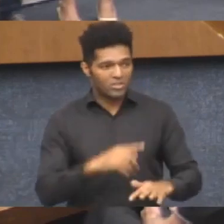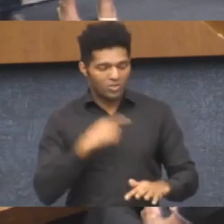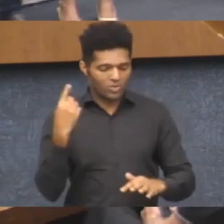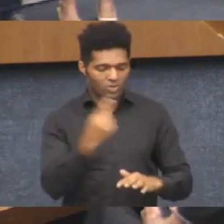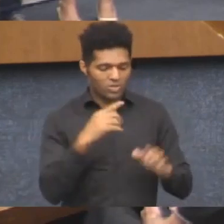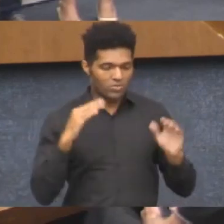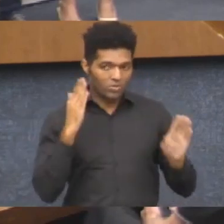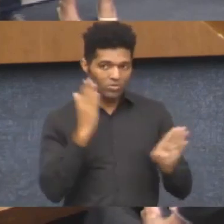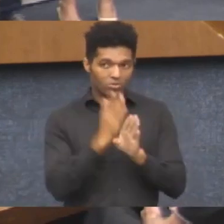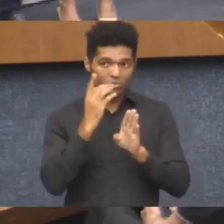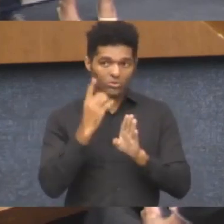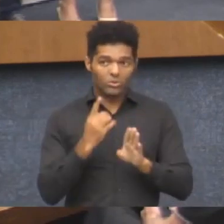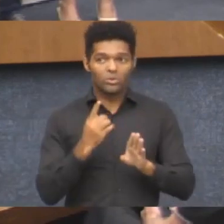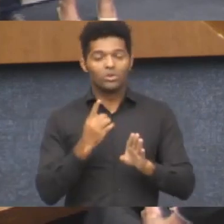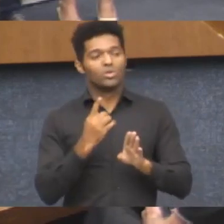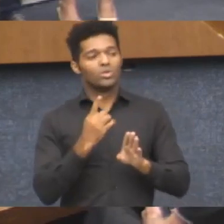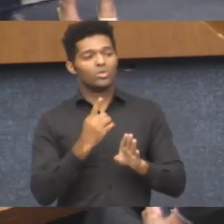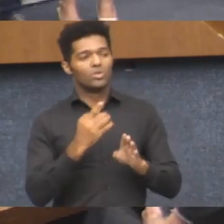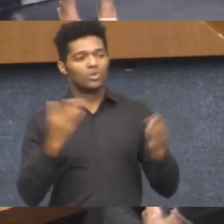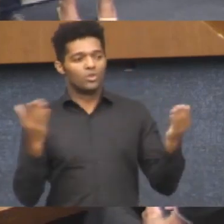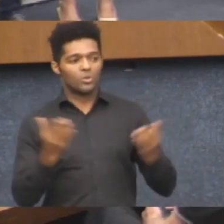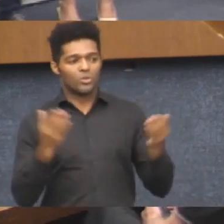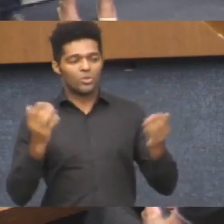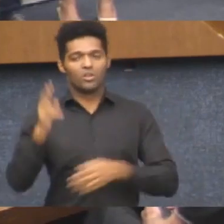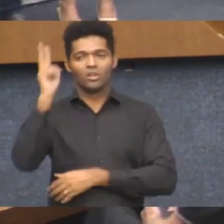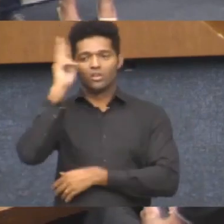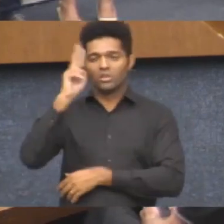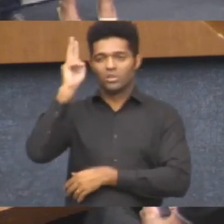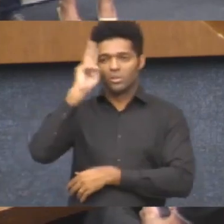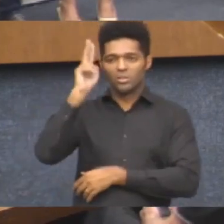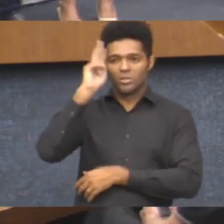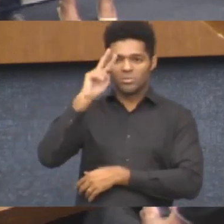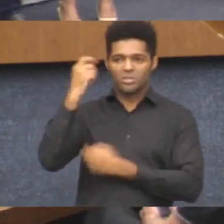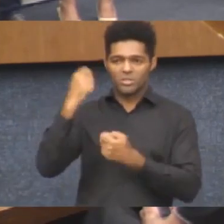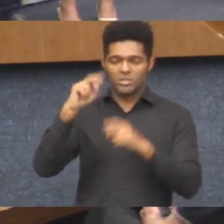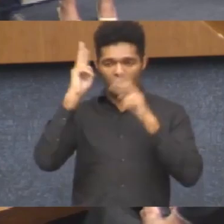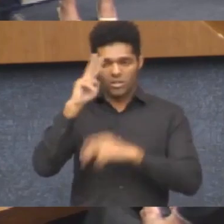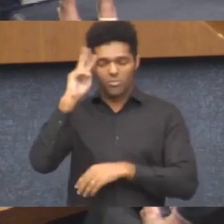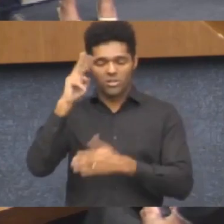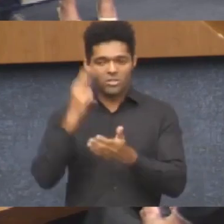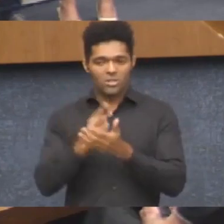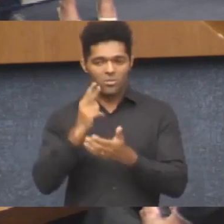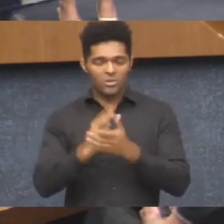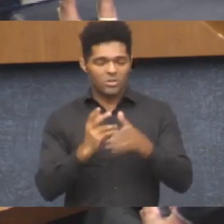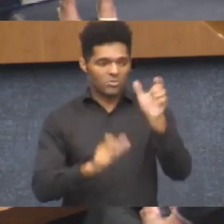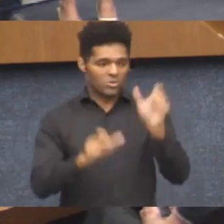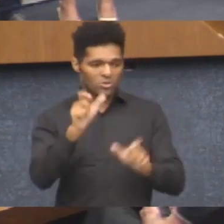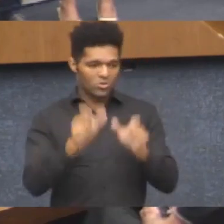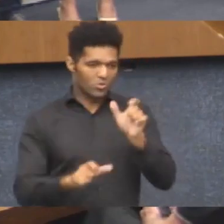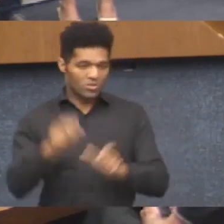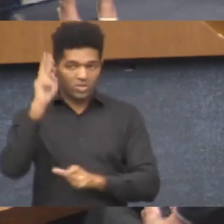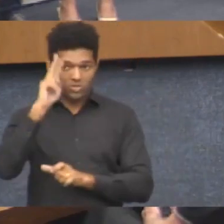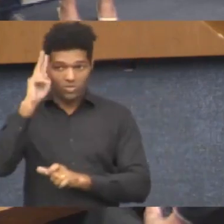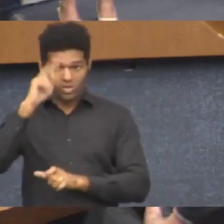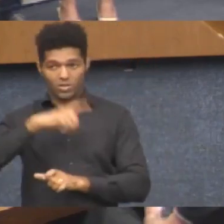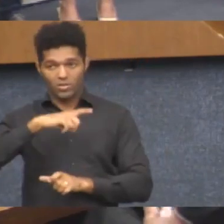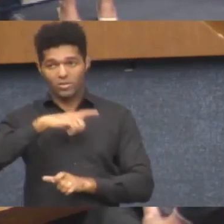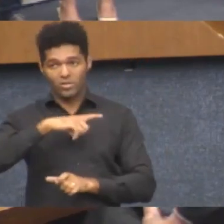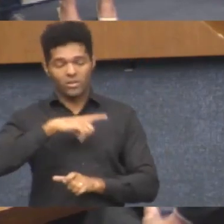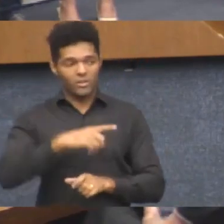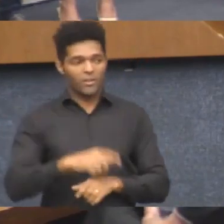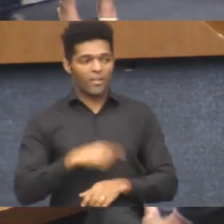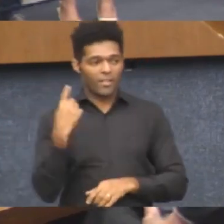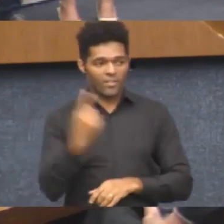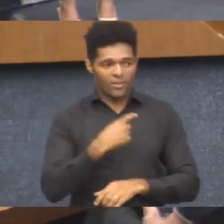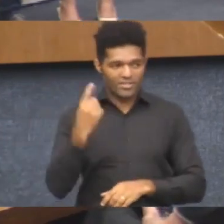nosso encontro de hoje, mas sem deixar a gente lembrar, né, das pessoas que fazem e fizeram histórias, a gente aprende, né, a gente que é do